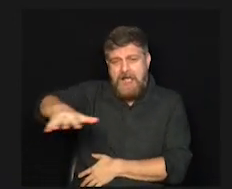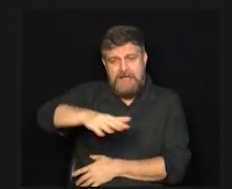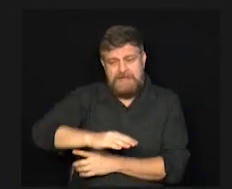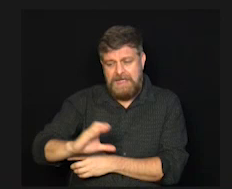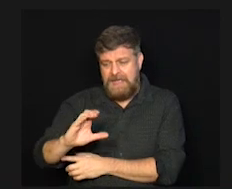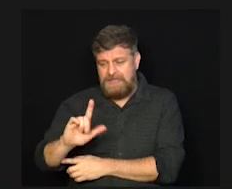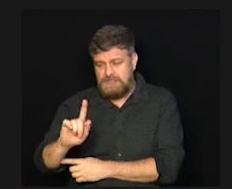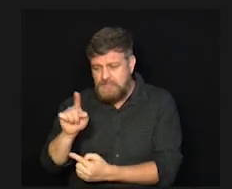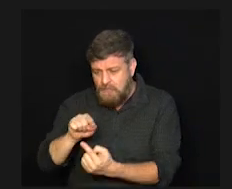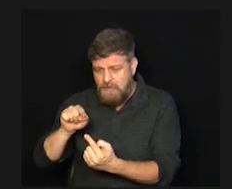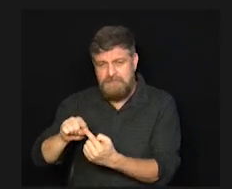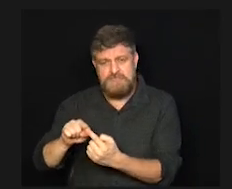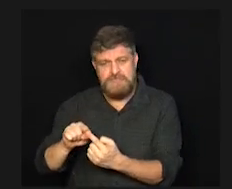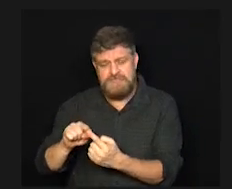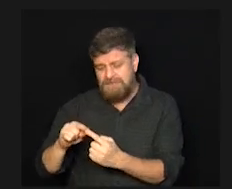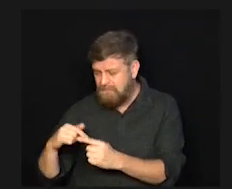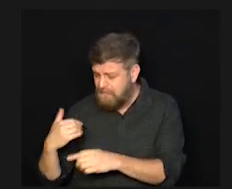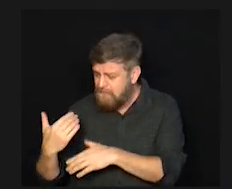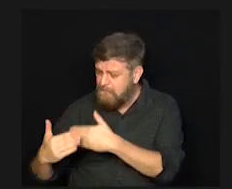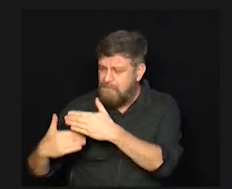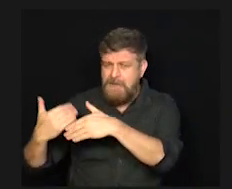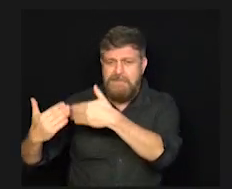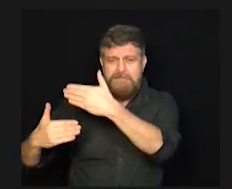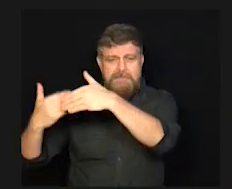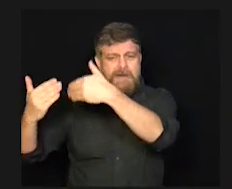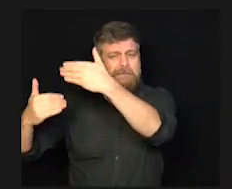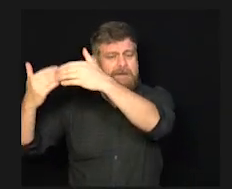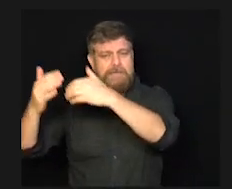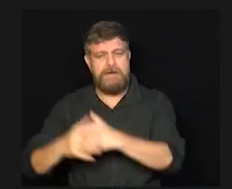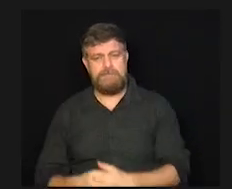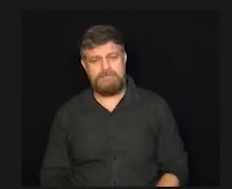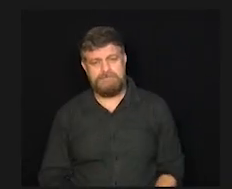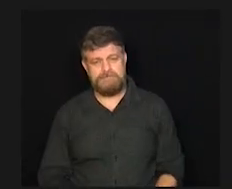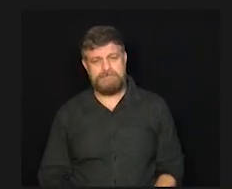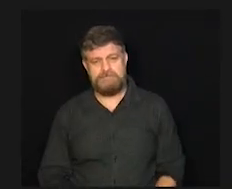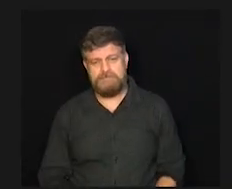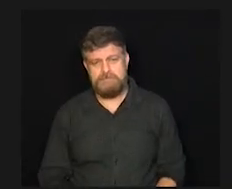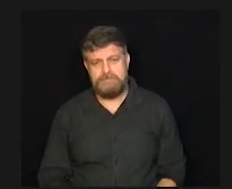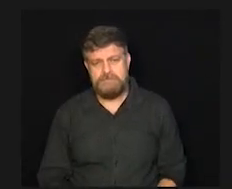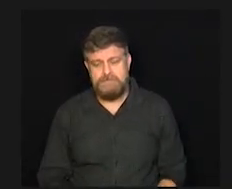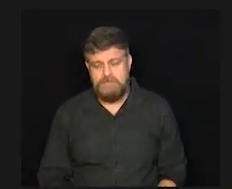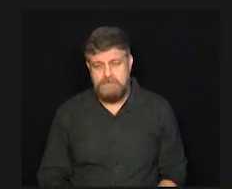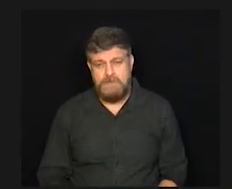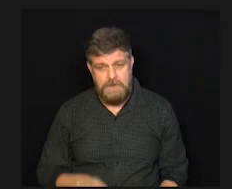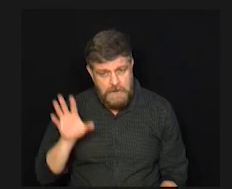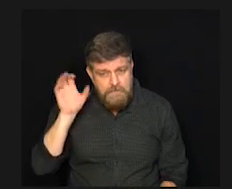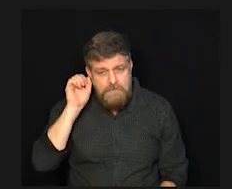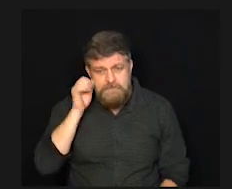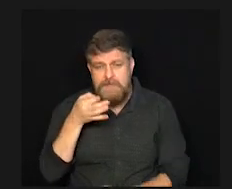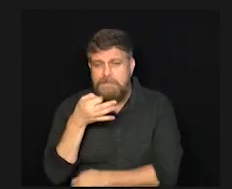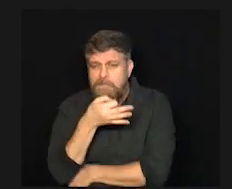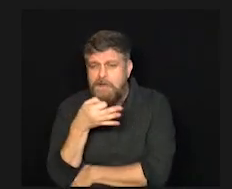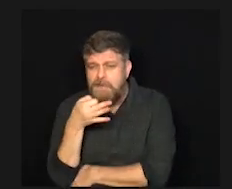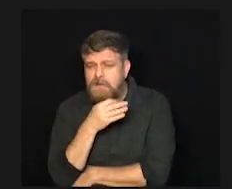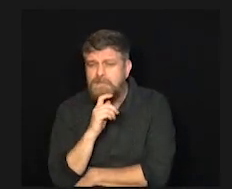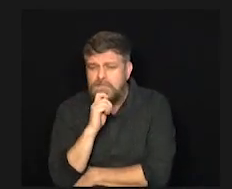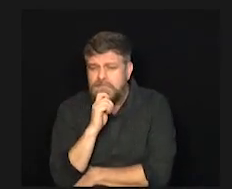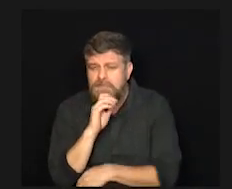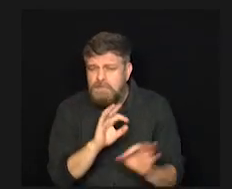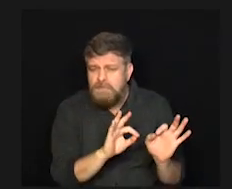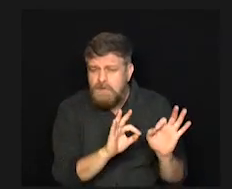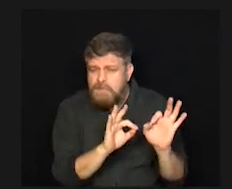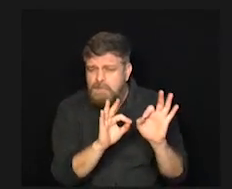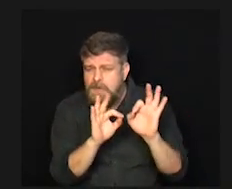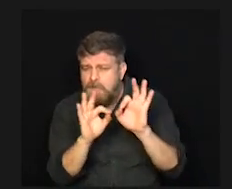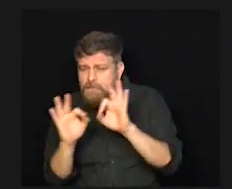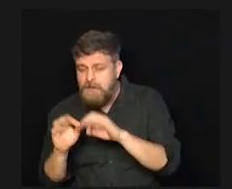em todas as áreas. Tá bom? E vou ouvir vocês aí no debate e na medida que eu